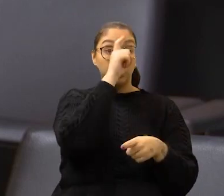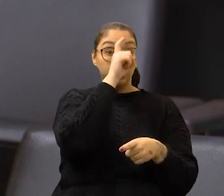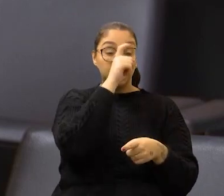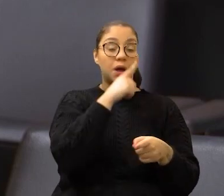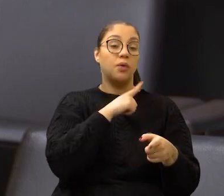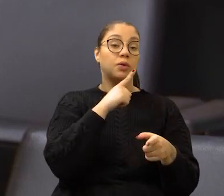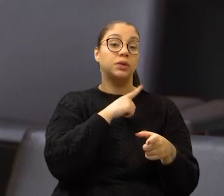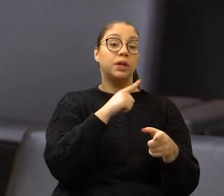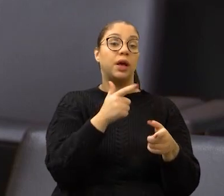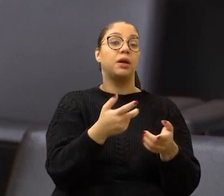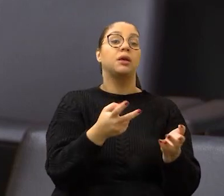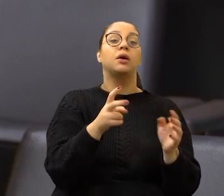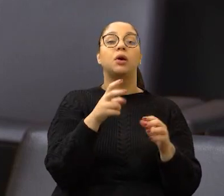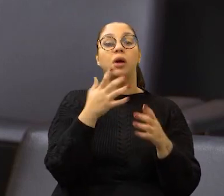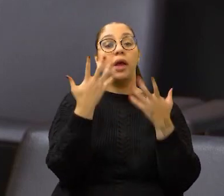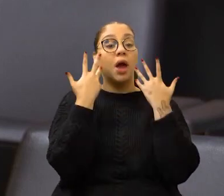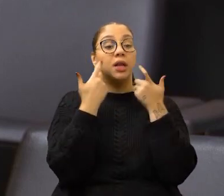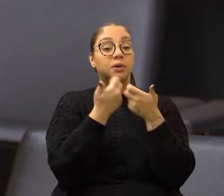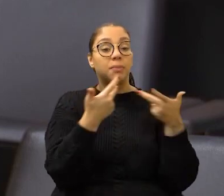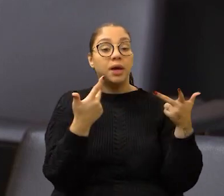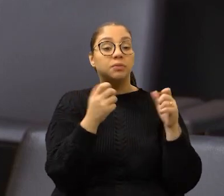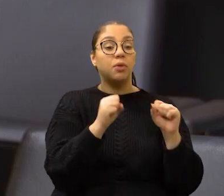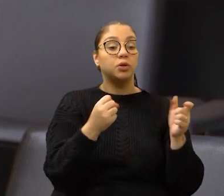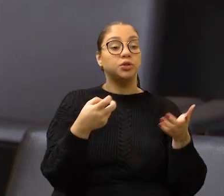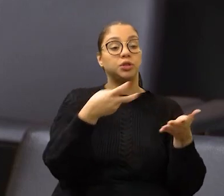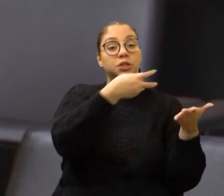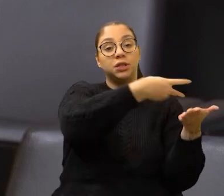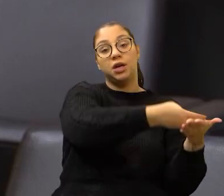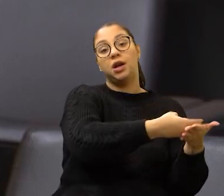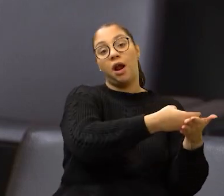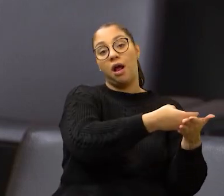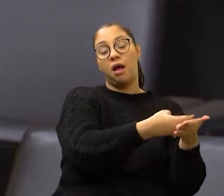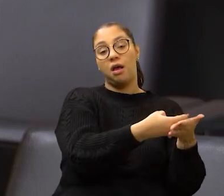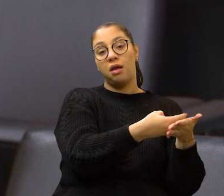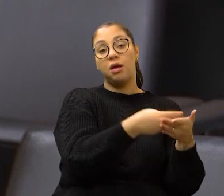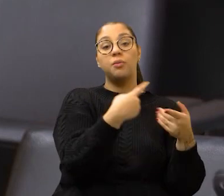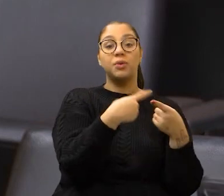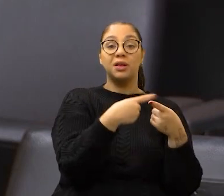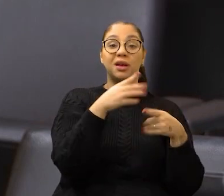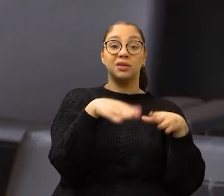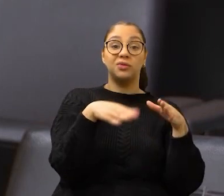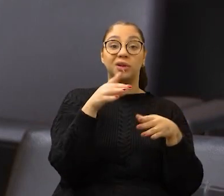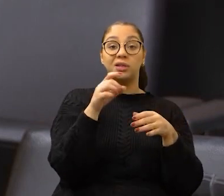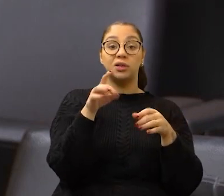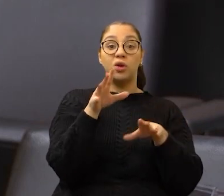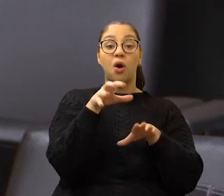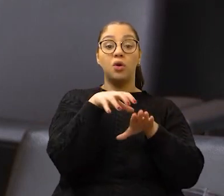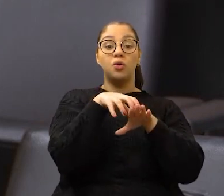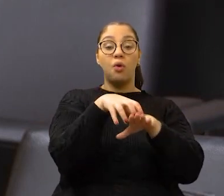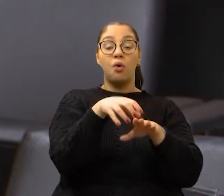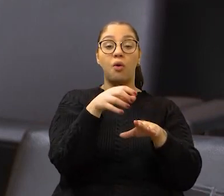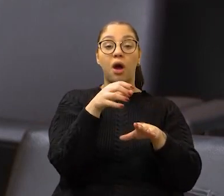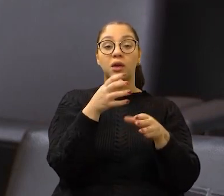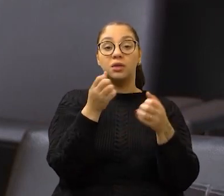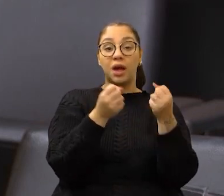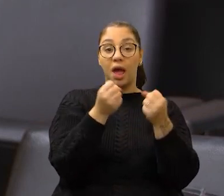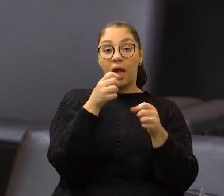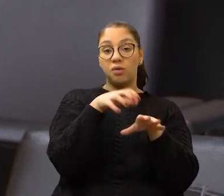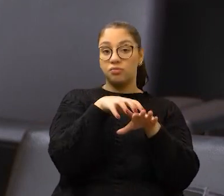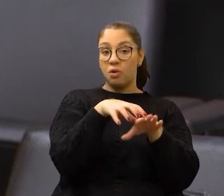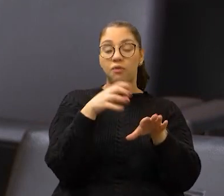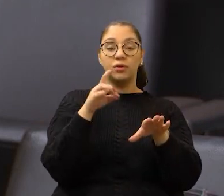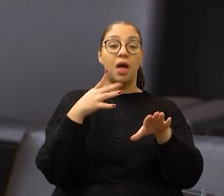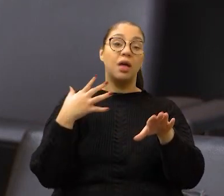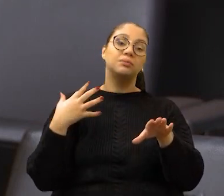terá internação. Muitas vezes uma clínica móvel, a pessoa vai, ela tem que pegar o animal e levar de volta. Mas às vezes tem cirurgia, às vezes